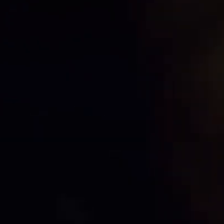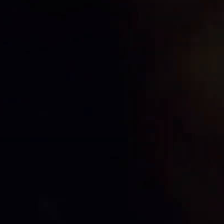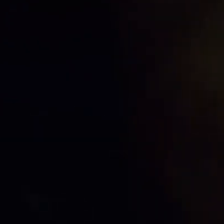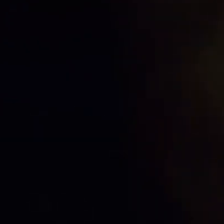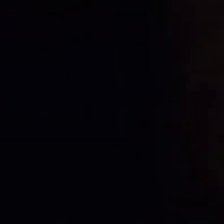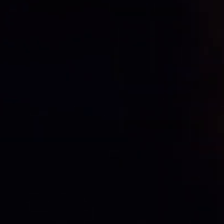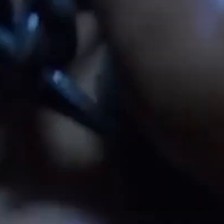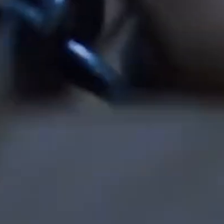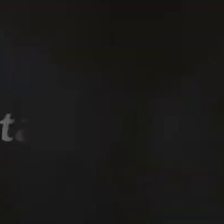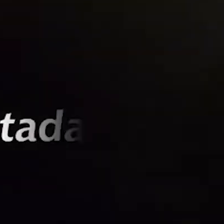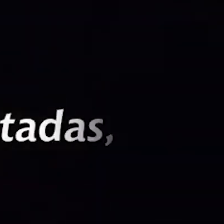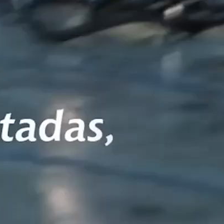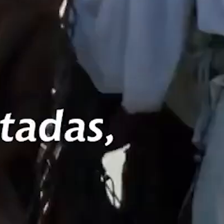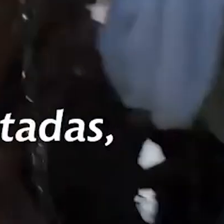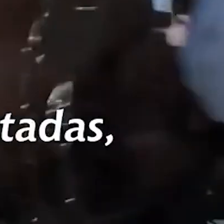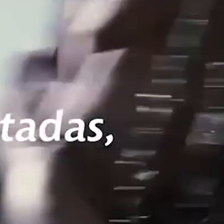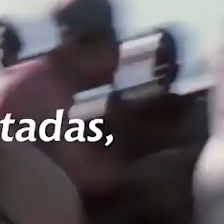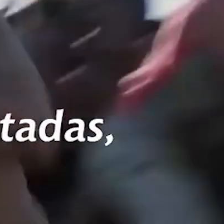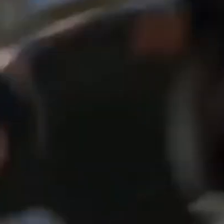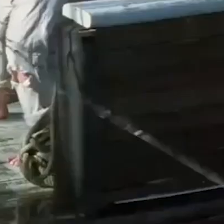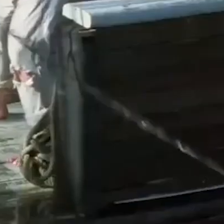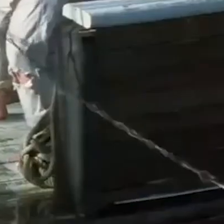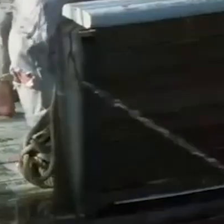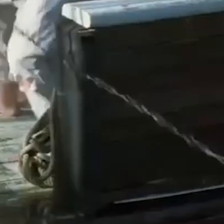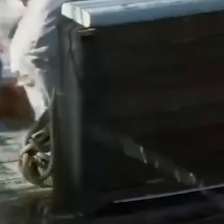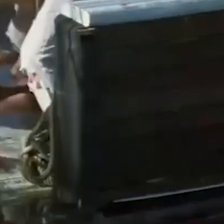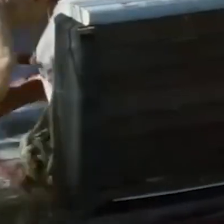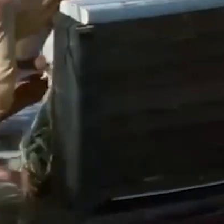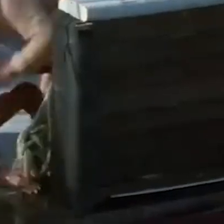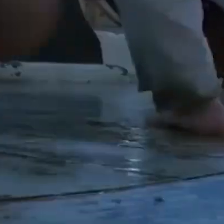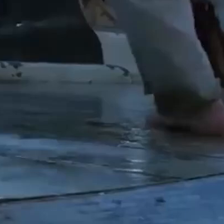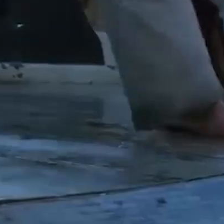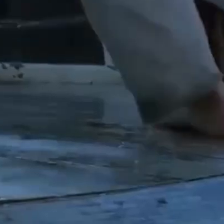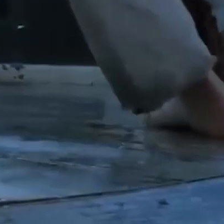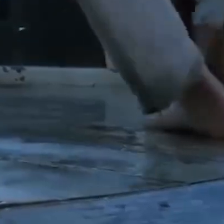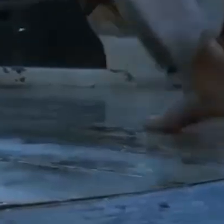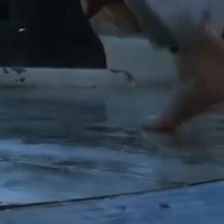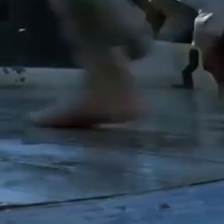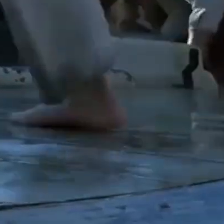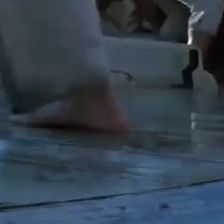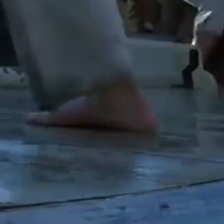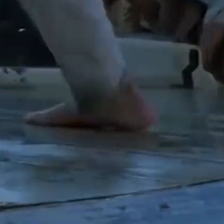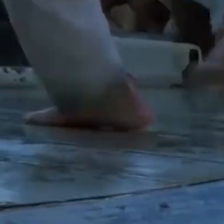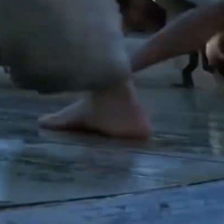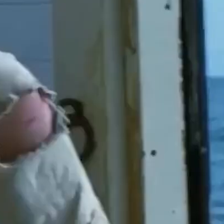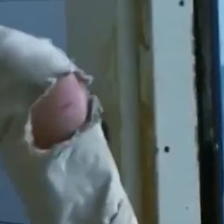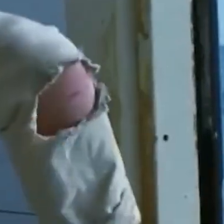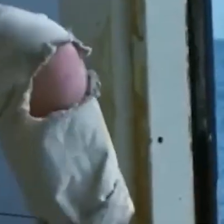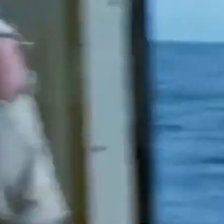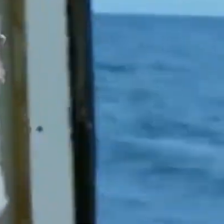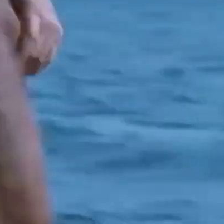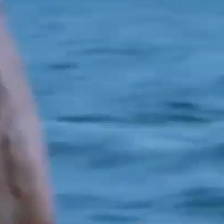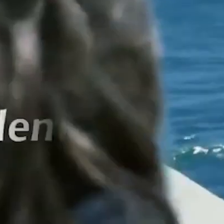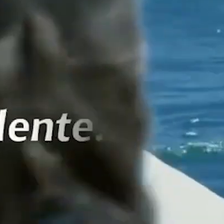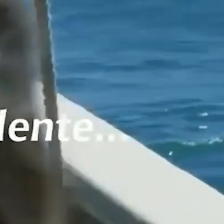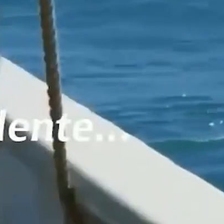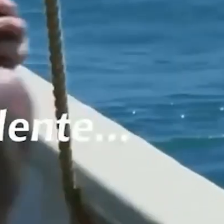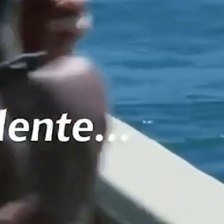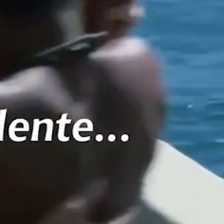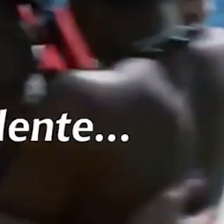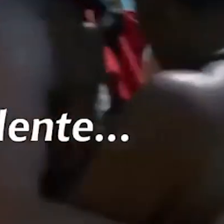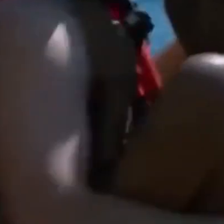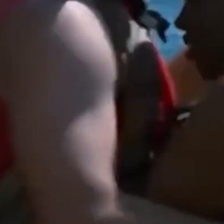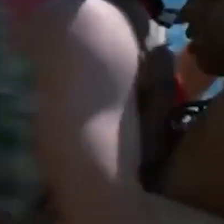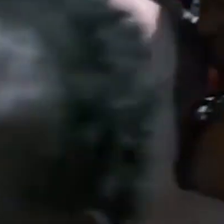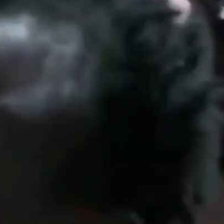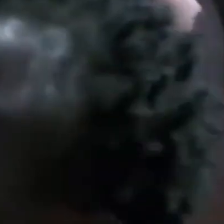no turbilhão de espectros arrastadas em ânsia e mágoa vãs. E ri-se a orquestra irônica,